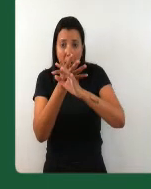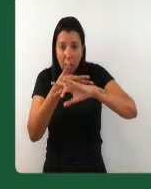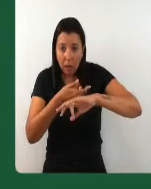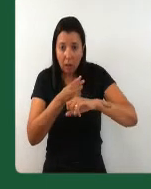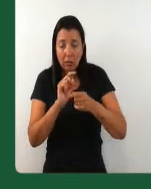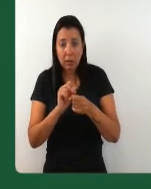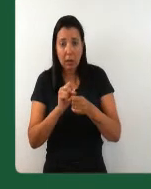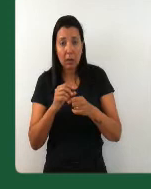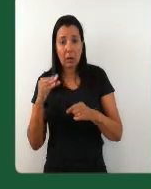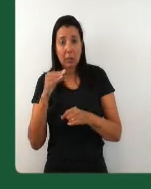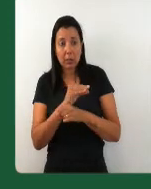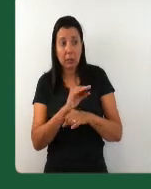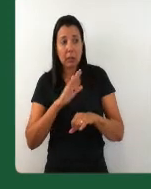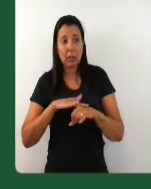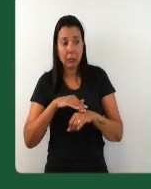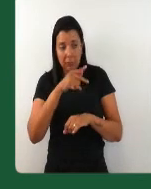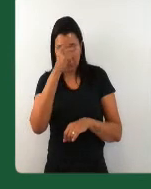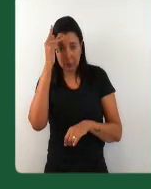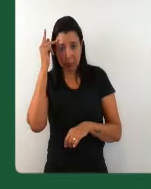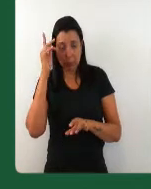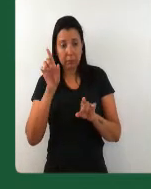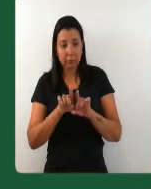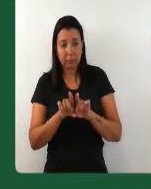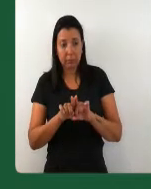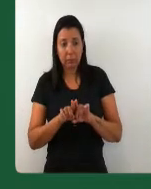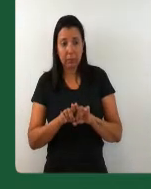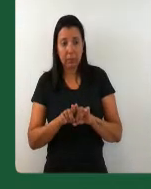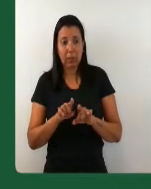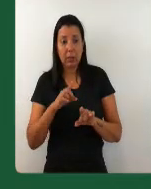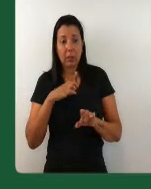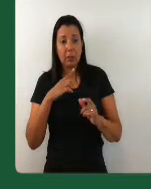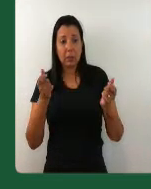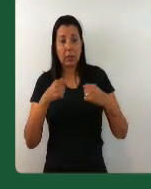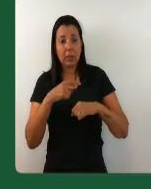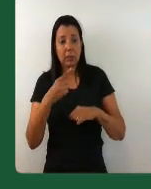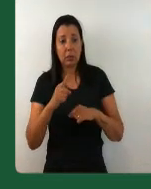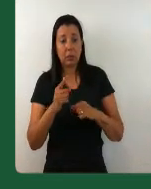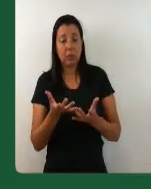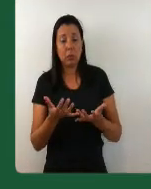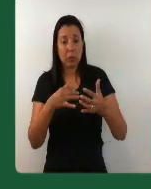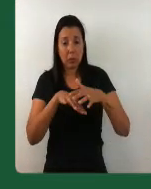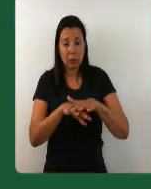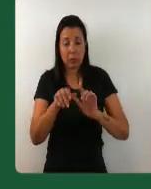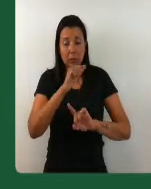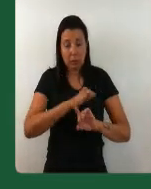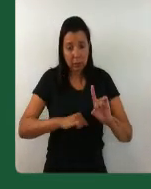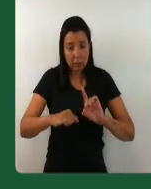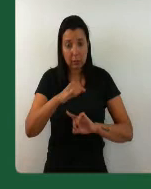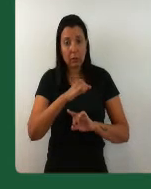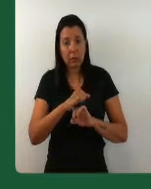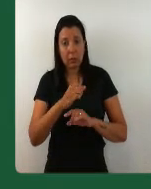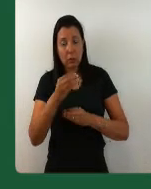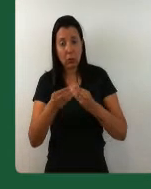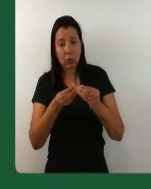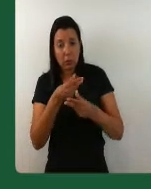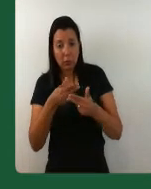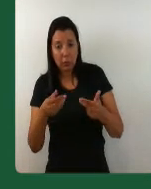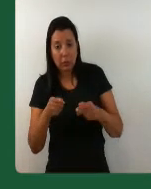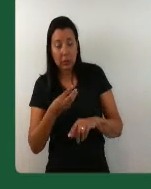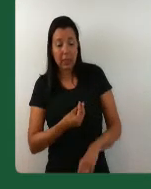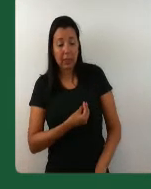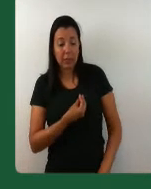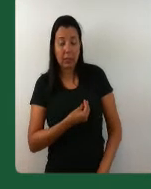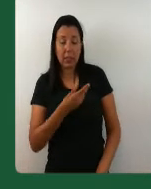promove a recuperação integral dos pacientes, possibilitando a sua inserção na sociedade com uma condição de